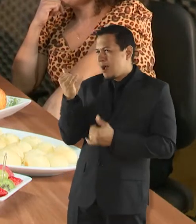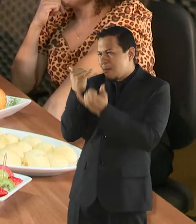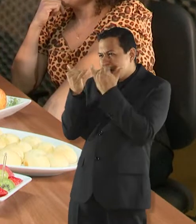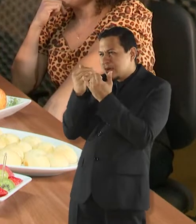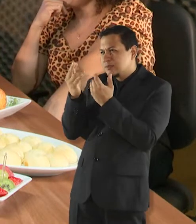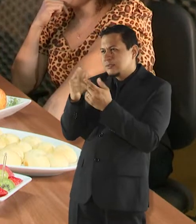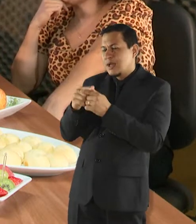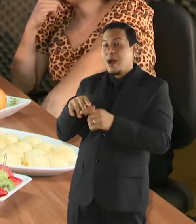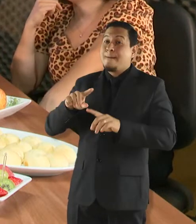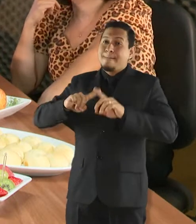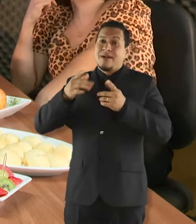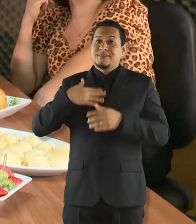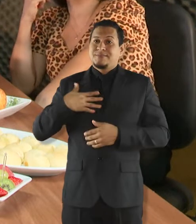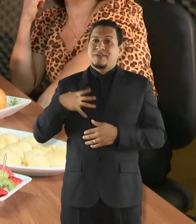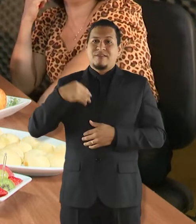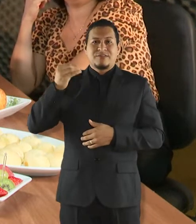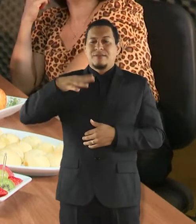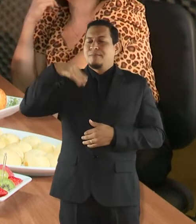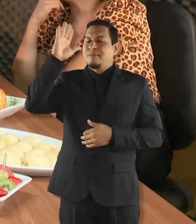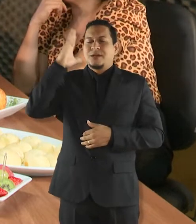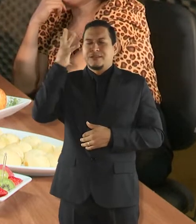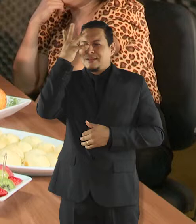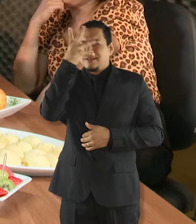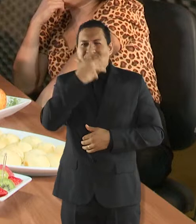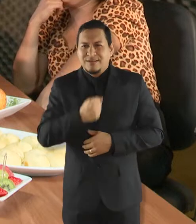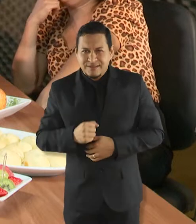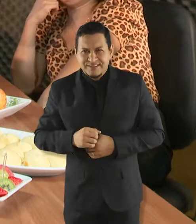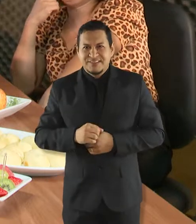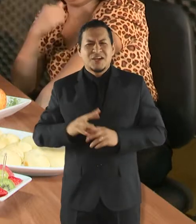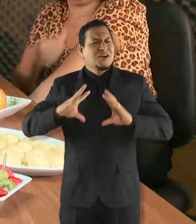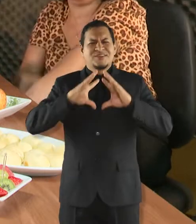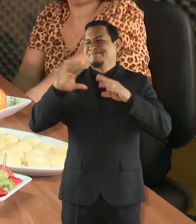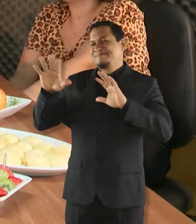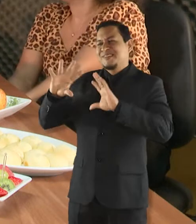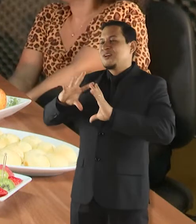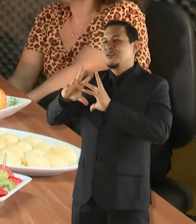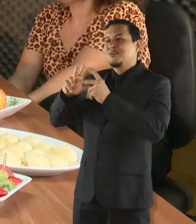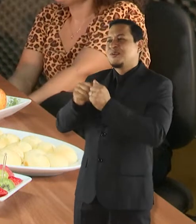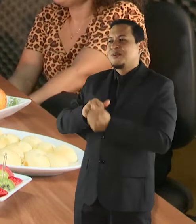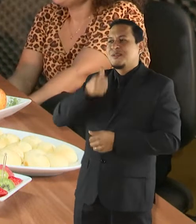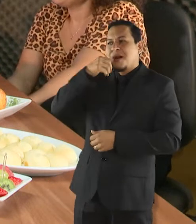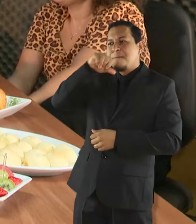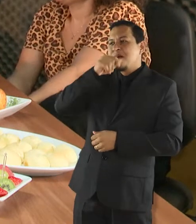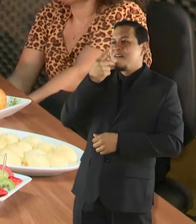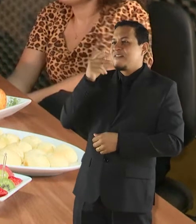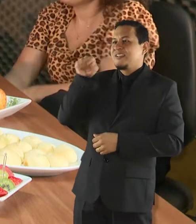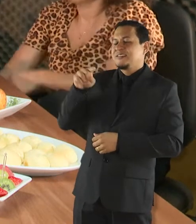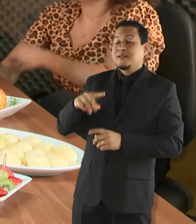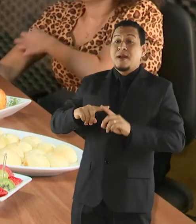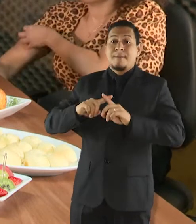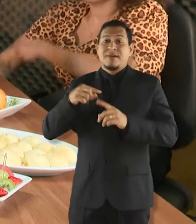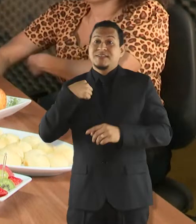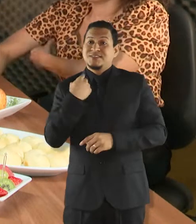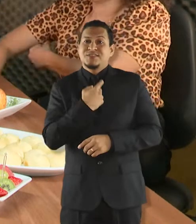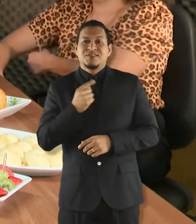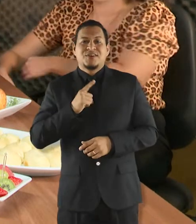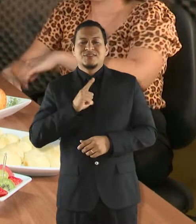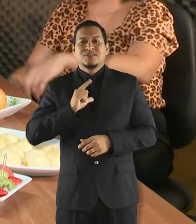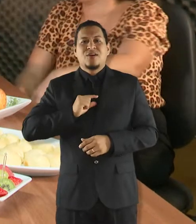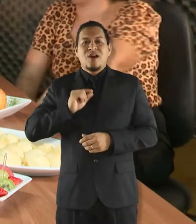muito mais bonita, né? Toda mãe fala isso. Mas infelizmente a gente tem pouca contribuição,